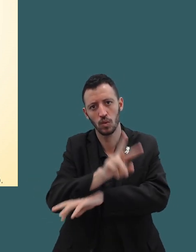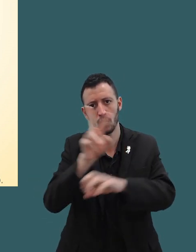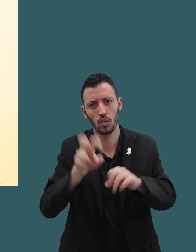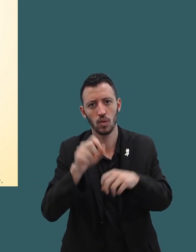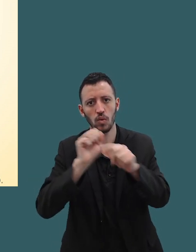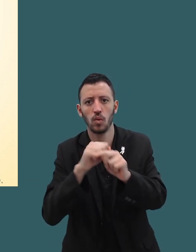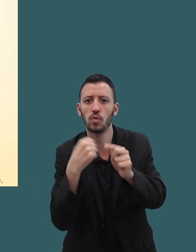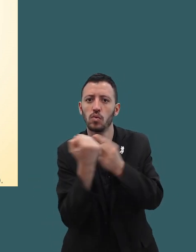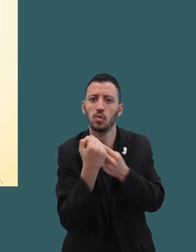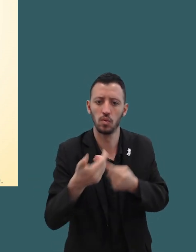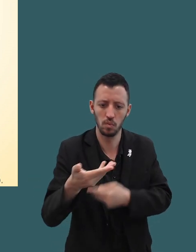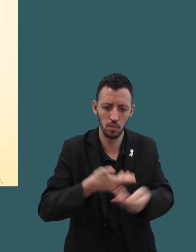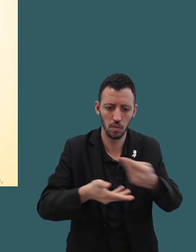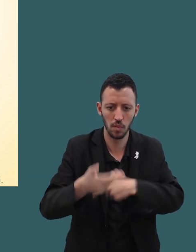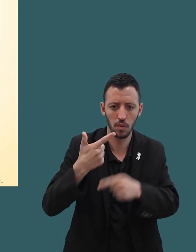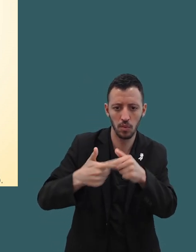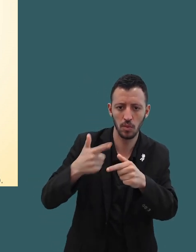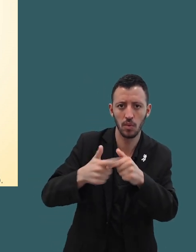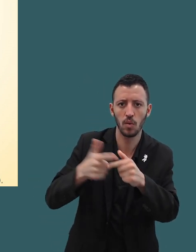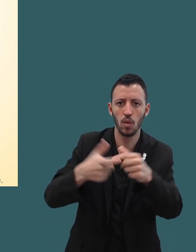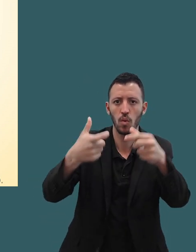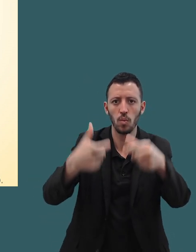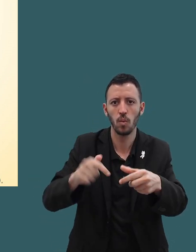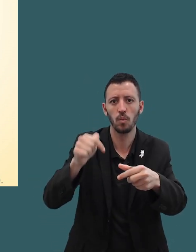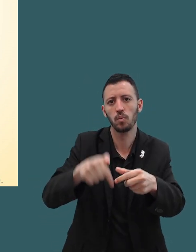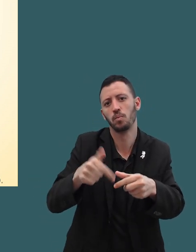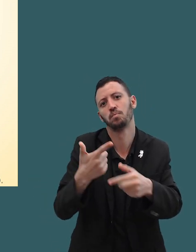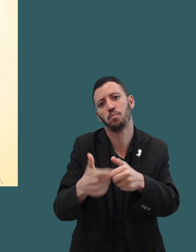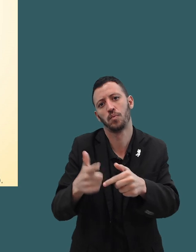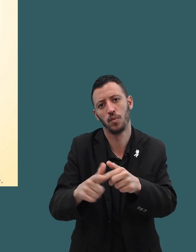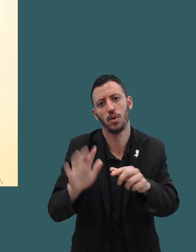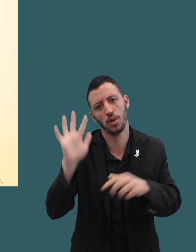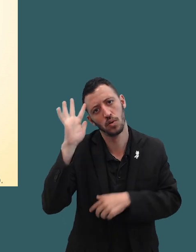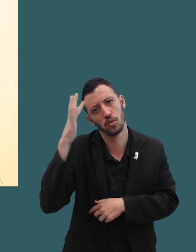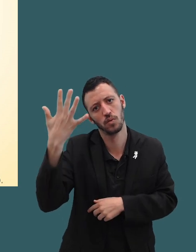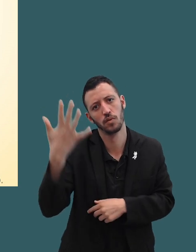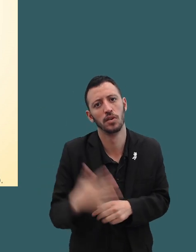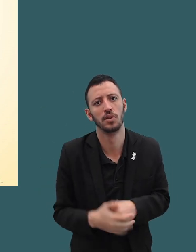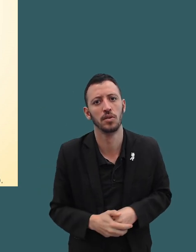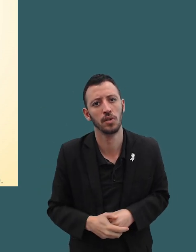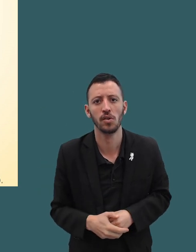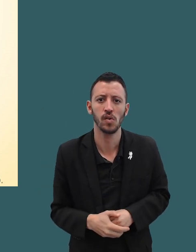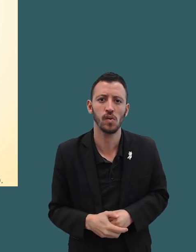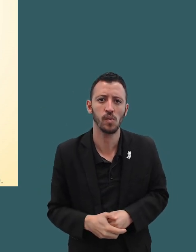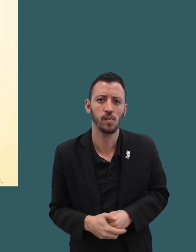questões sociais, resolver problemas locais. Então, a gente tem aí